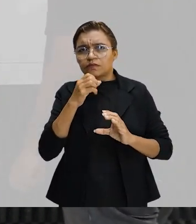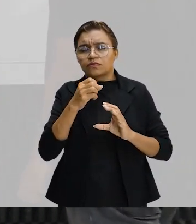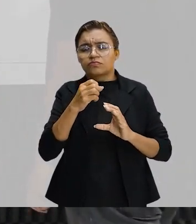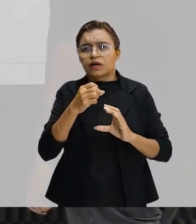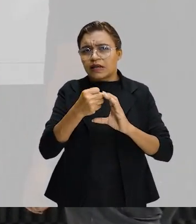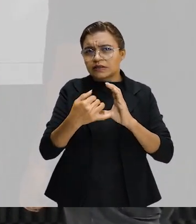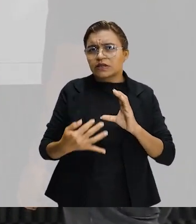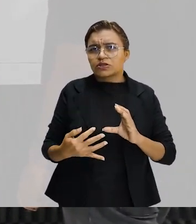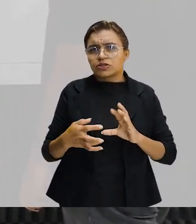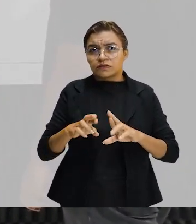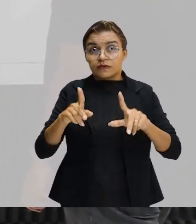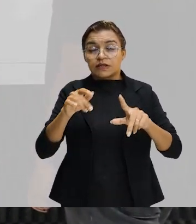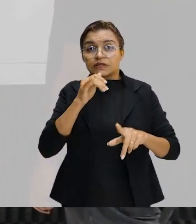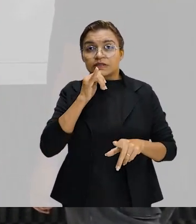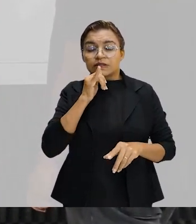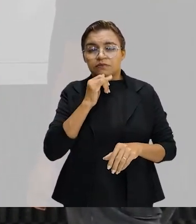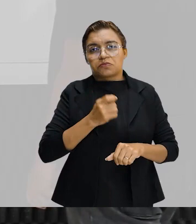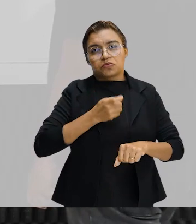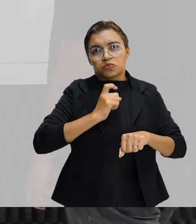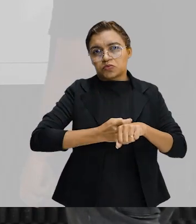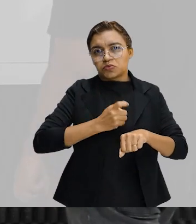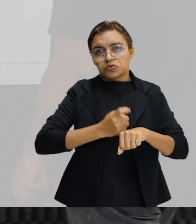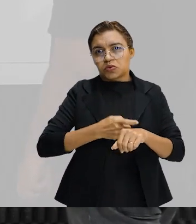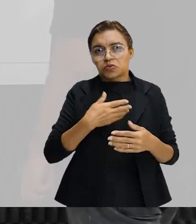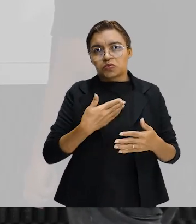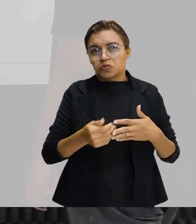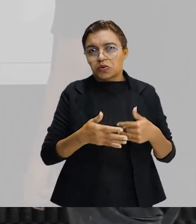aqui um sólido qualquer,